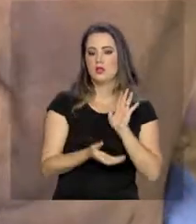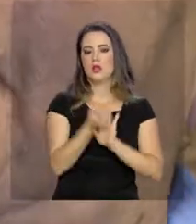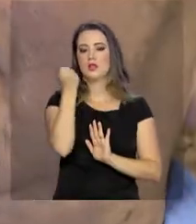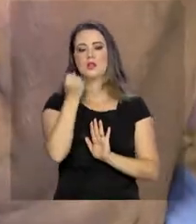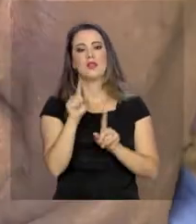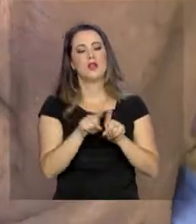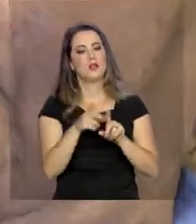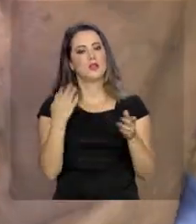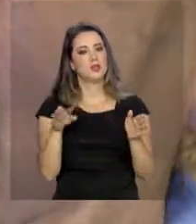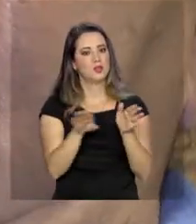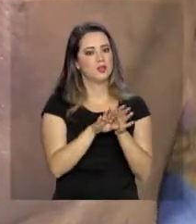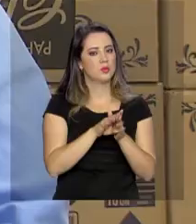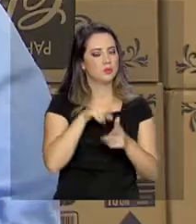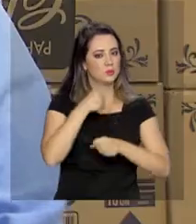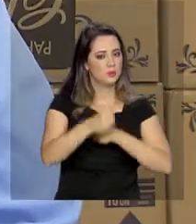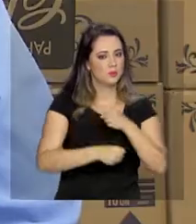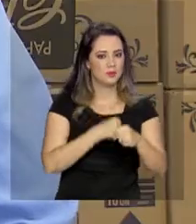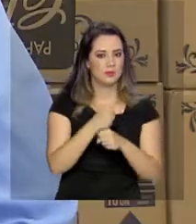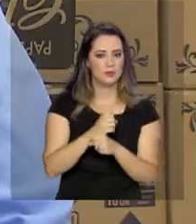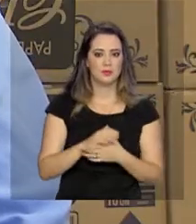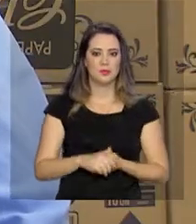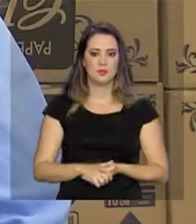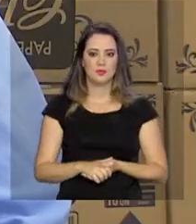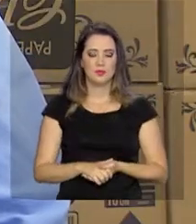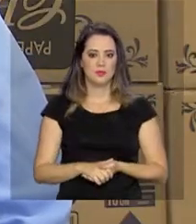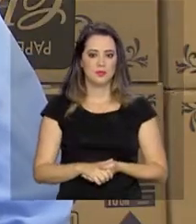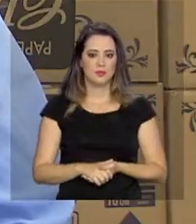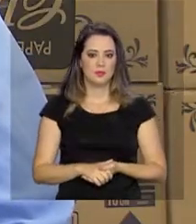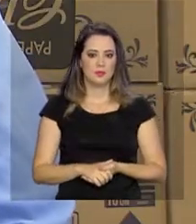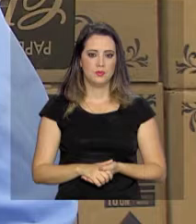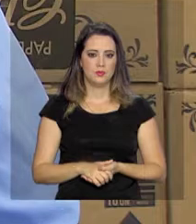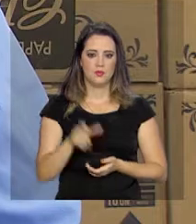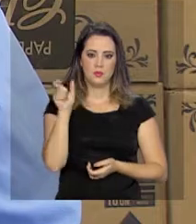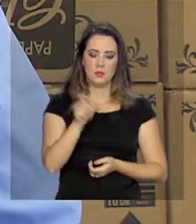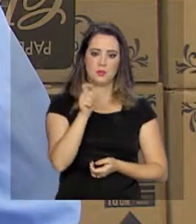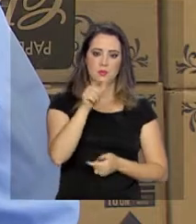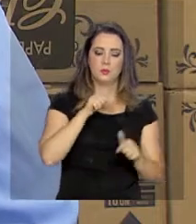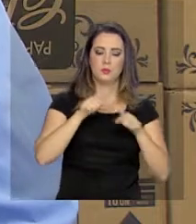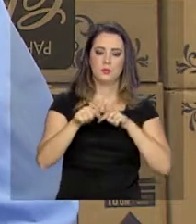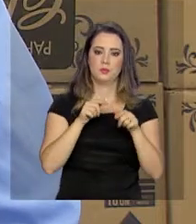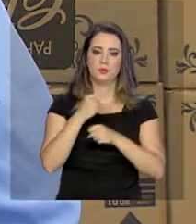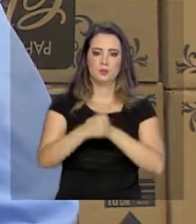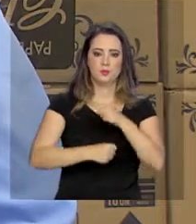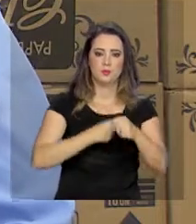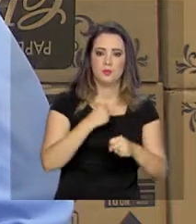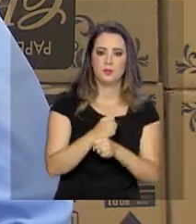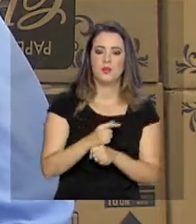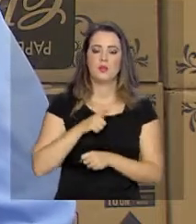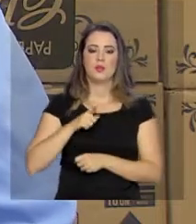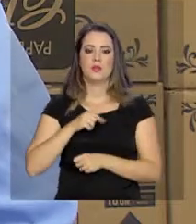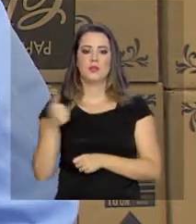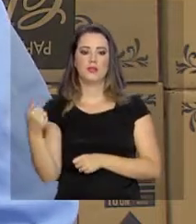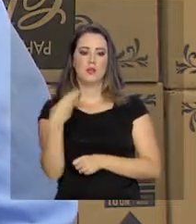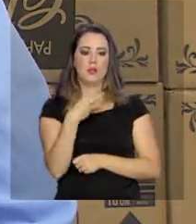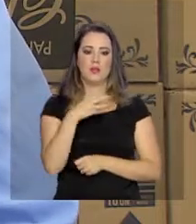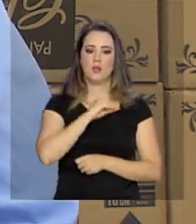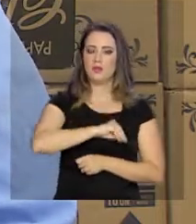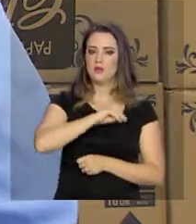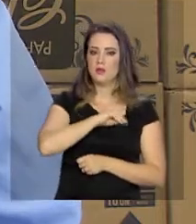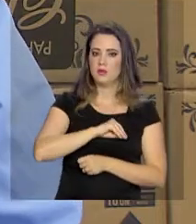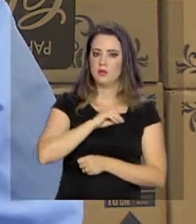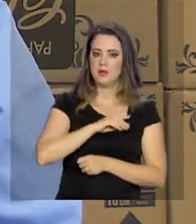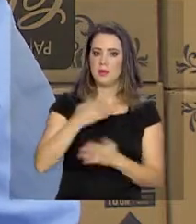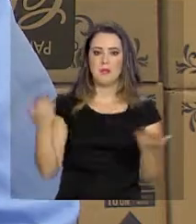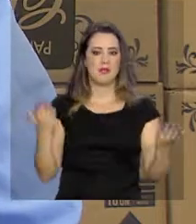a hora de chegar o ano que vem pessoas já passou a vantagem trabalhando certo que tem o seu salário tem o seu 13º mais um